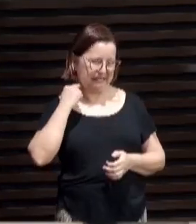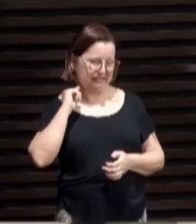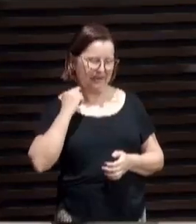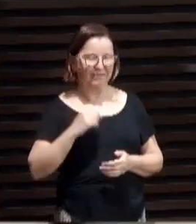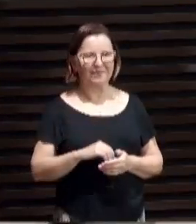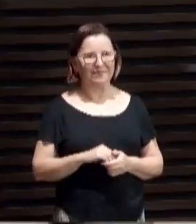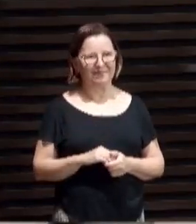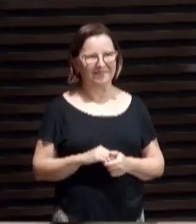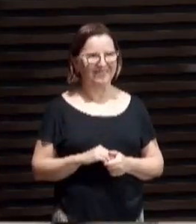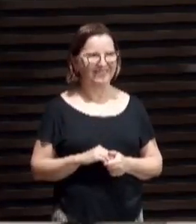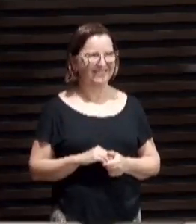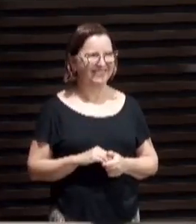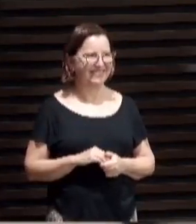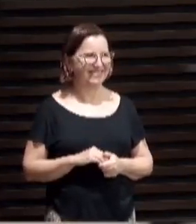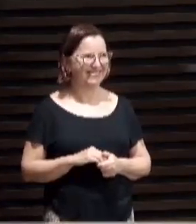Agora,